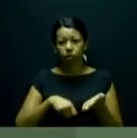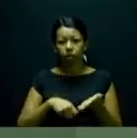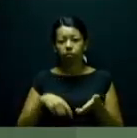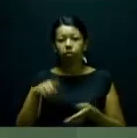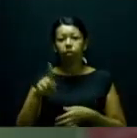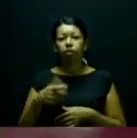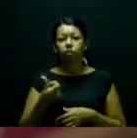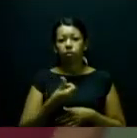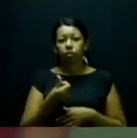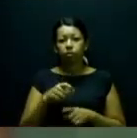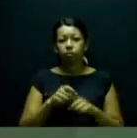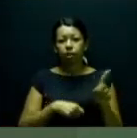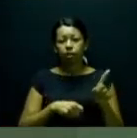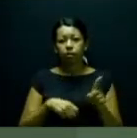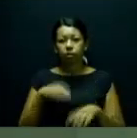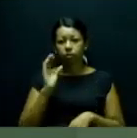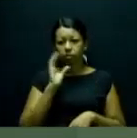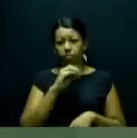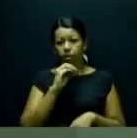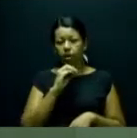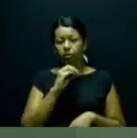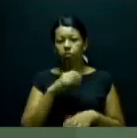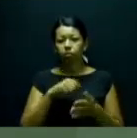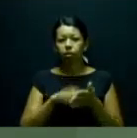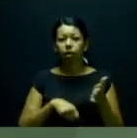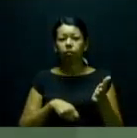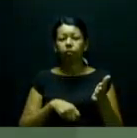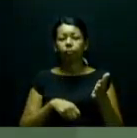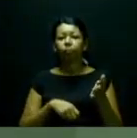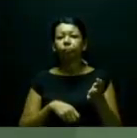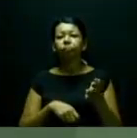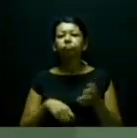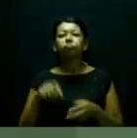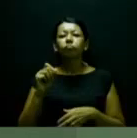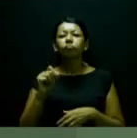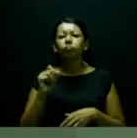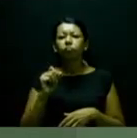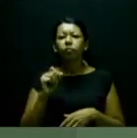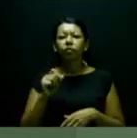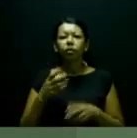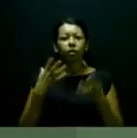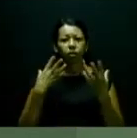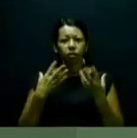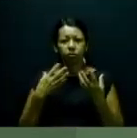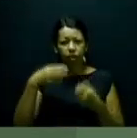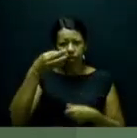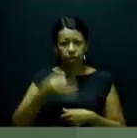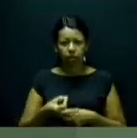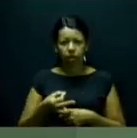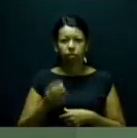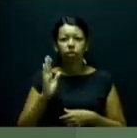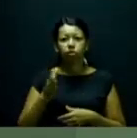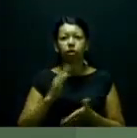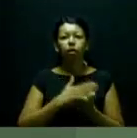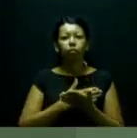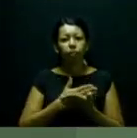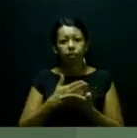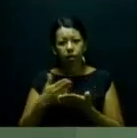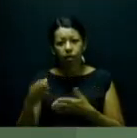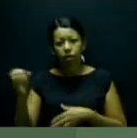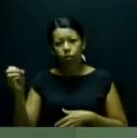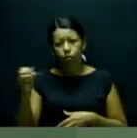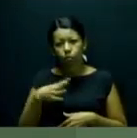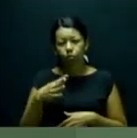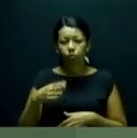é de 6 meses, o contrato emergencial, e o que foi acertado? Que já se iniciaria o